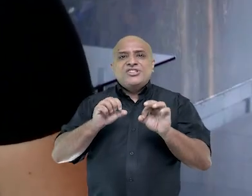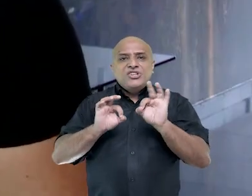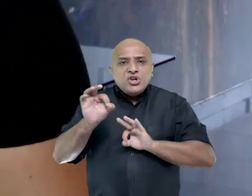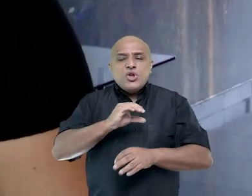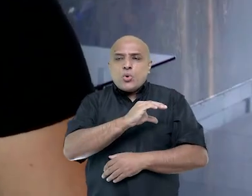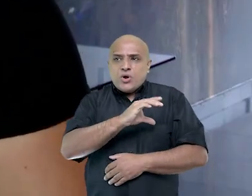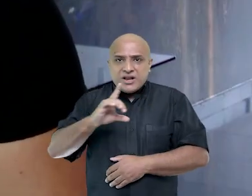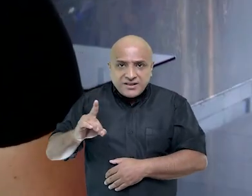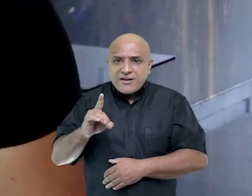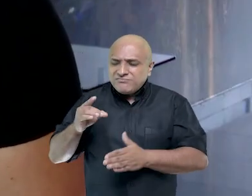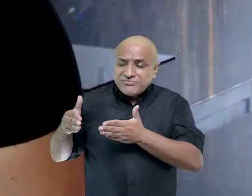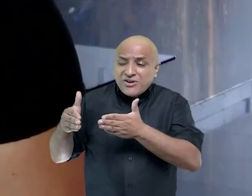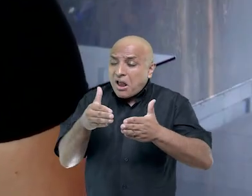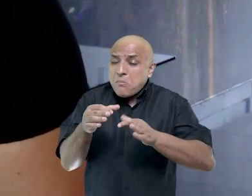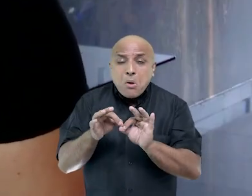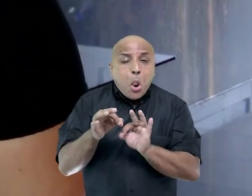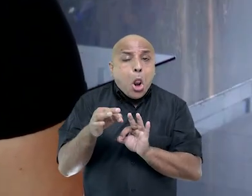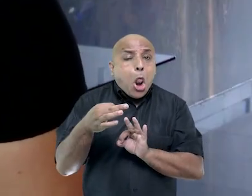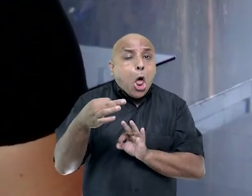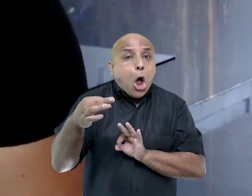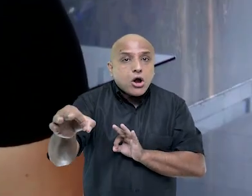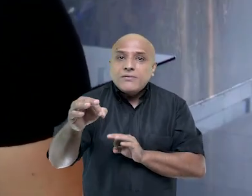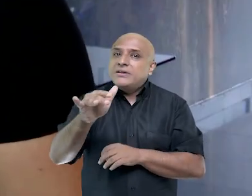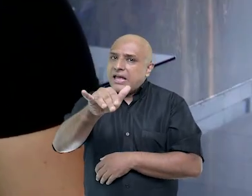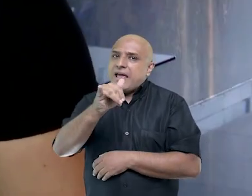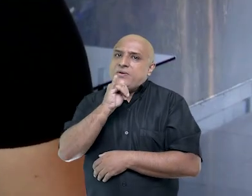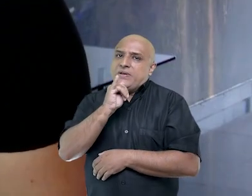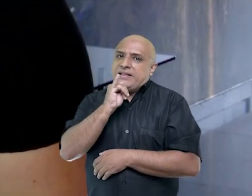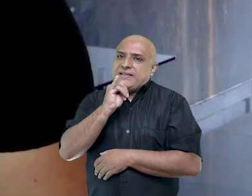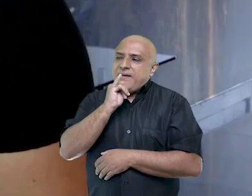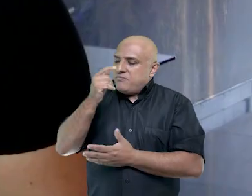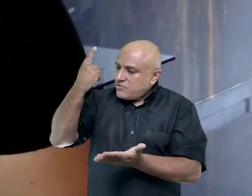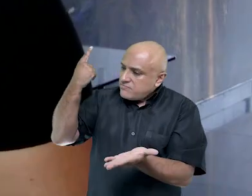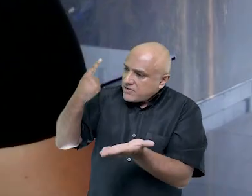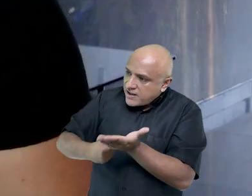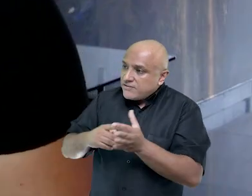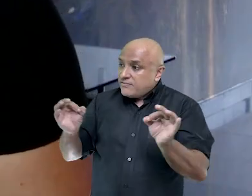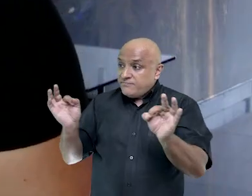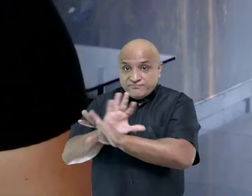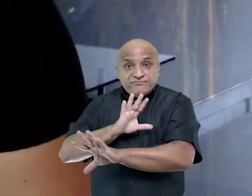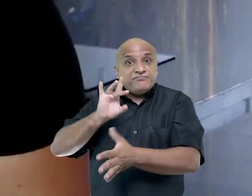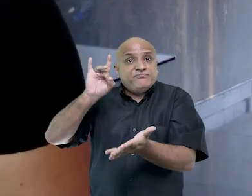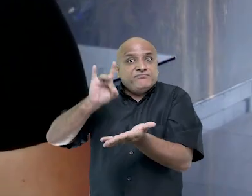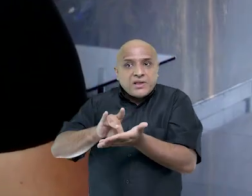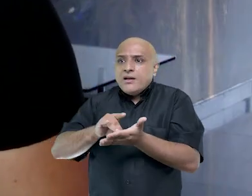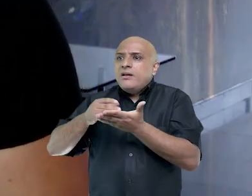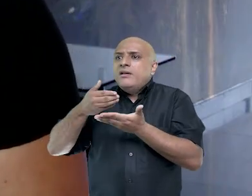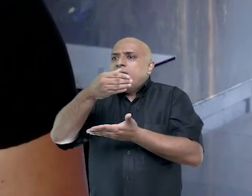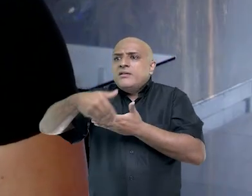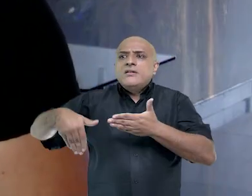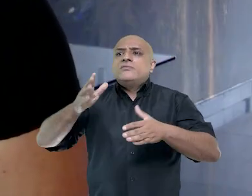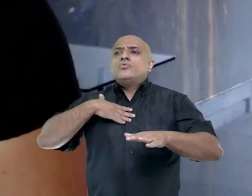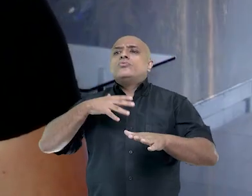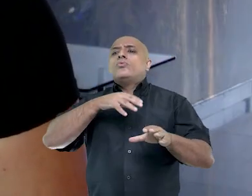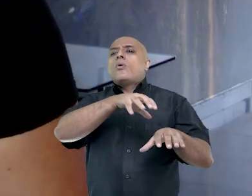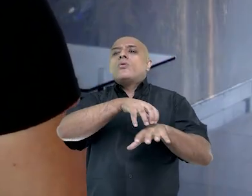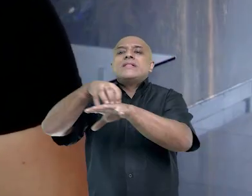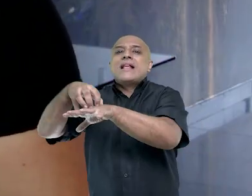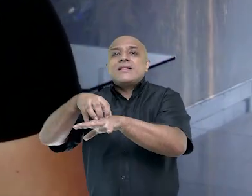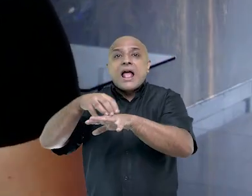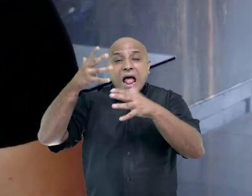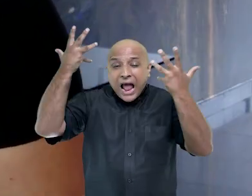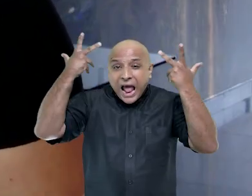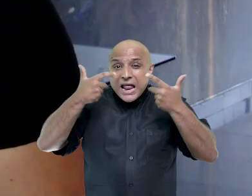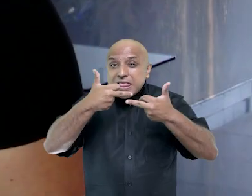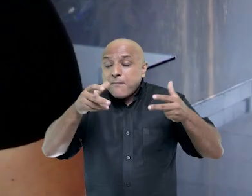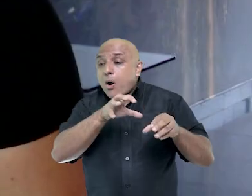ela percorre um caminho muito longo, que era, por exemplo, que a sentença determinasse a suspensão das guias de trânsito animal. Porque os